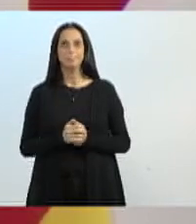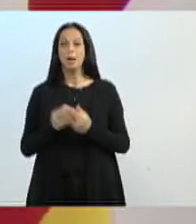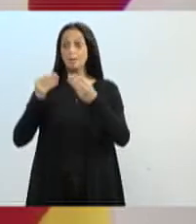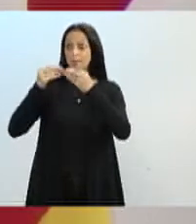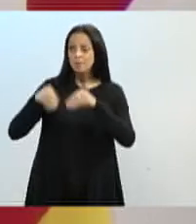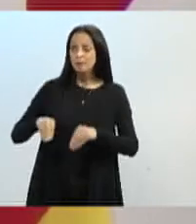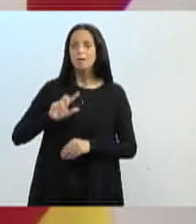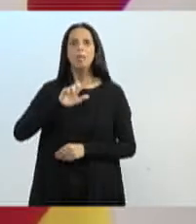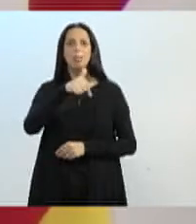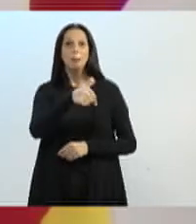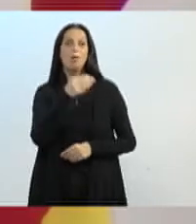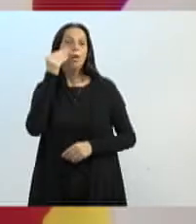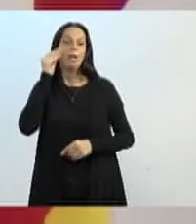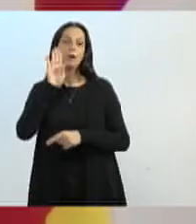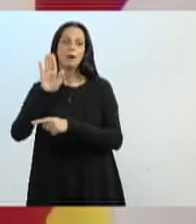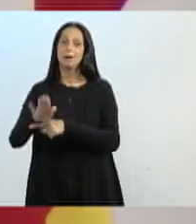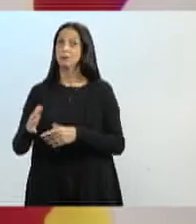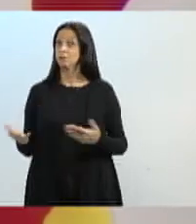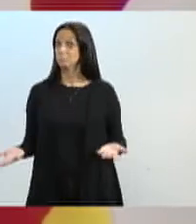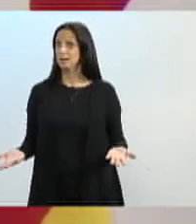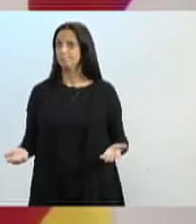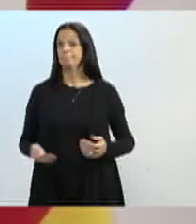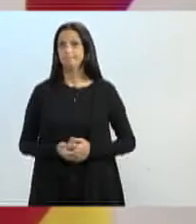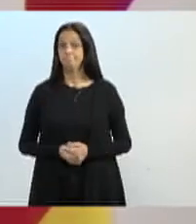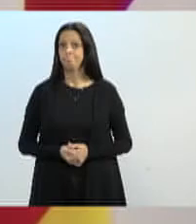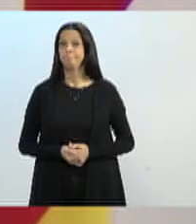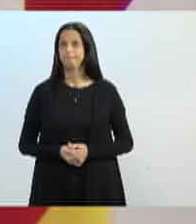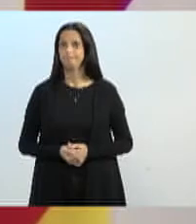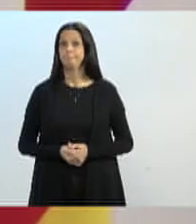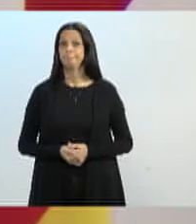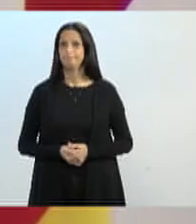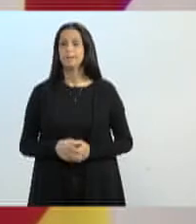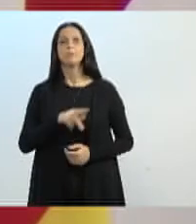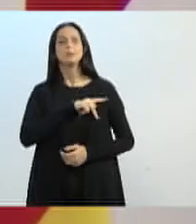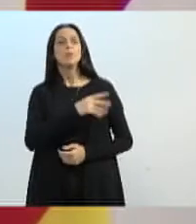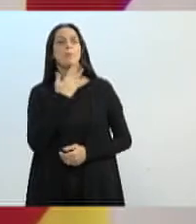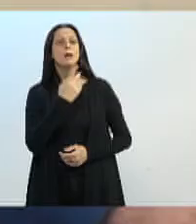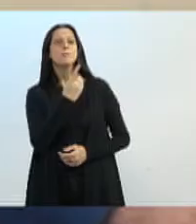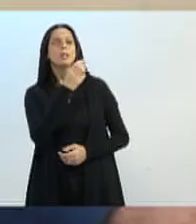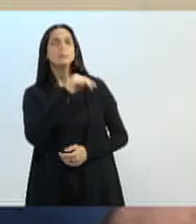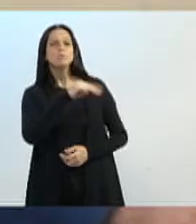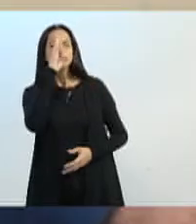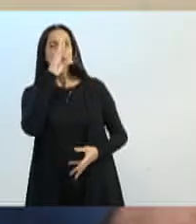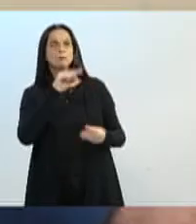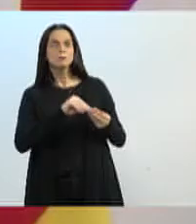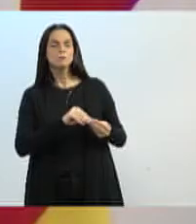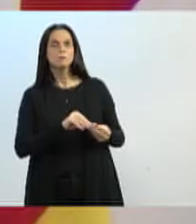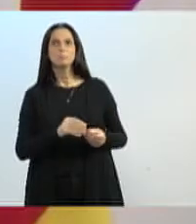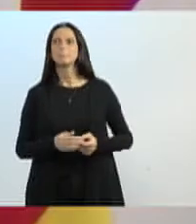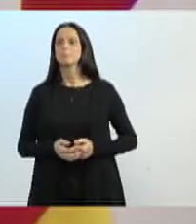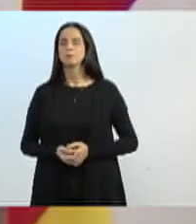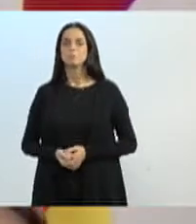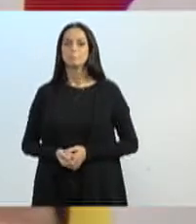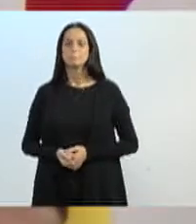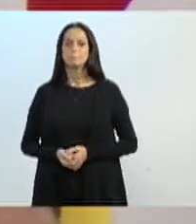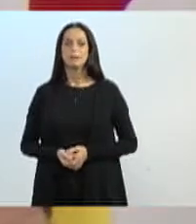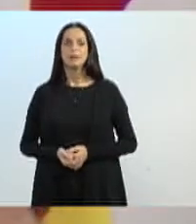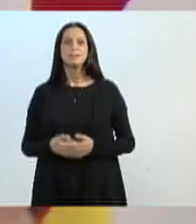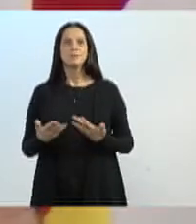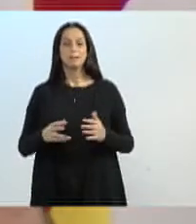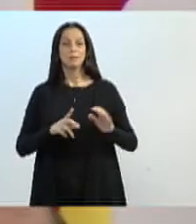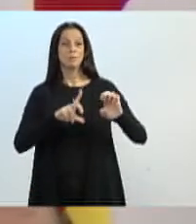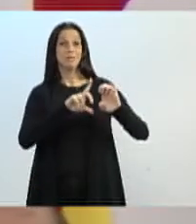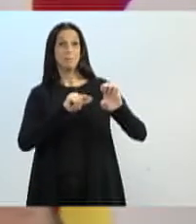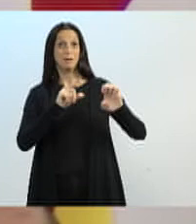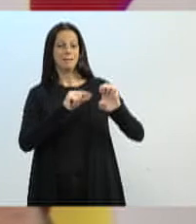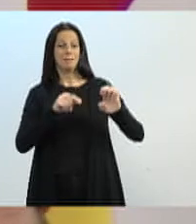fornecer a muleta, vereador Item. Presidente, por gentileza, mais um minuto. Concedo mais um minuto. Os empreendedores